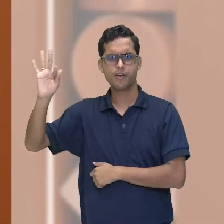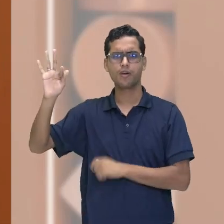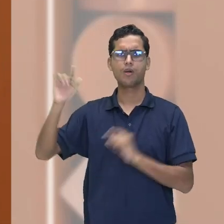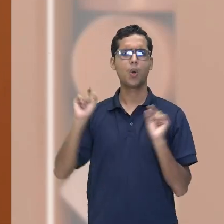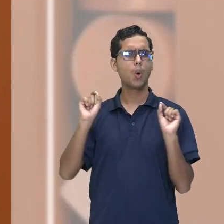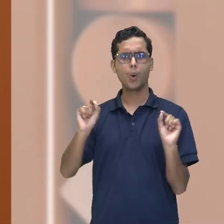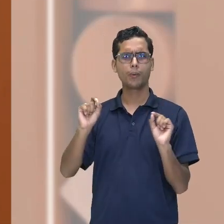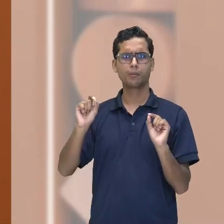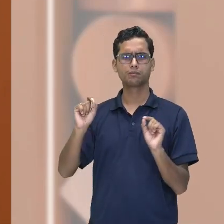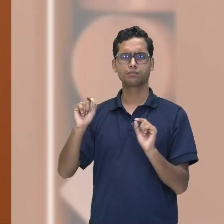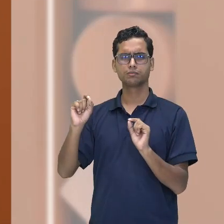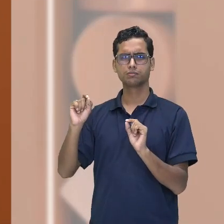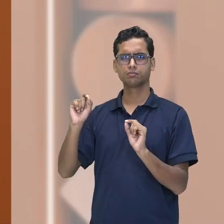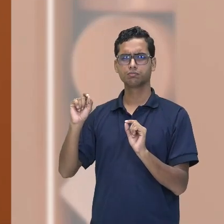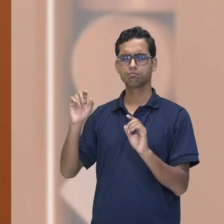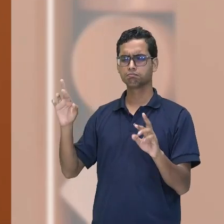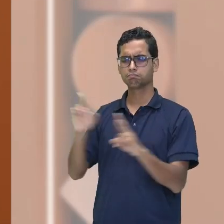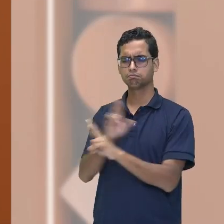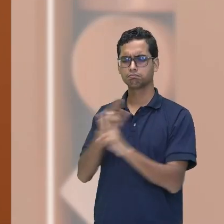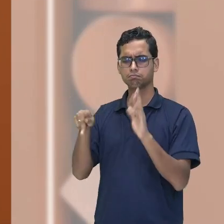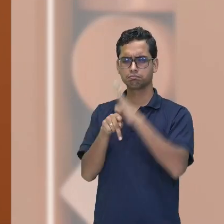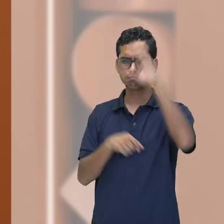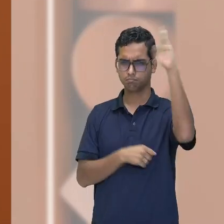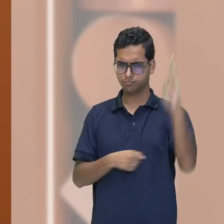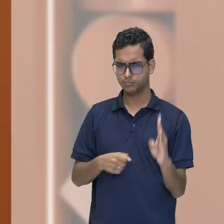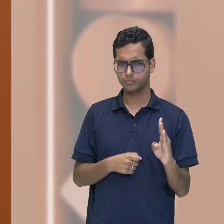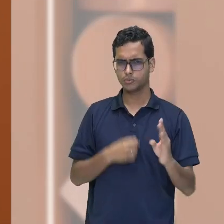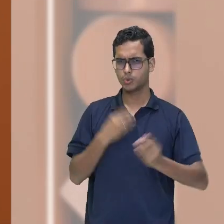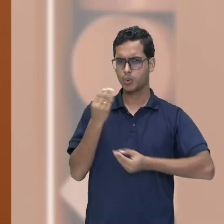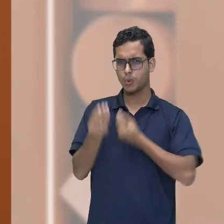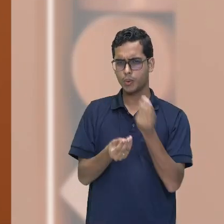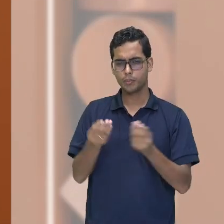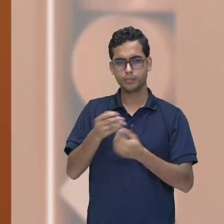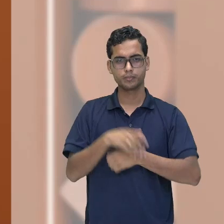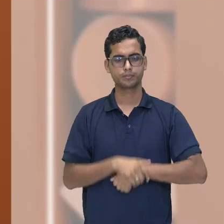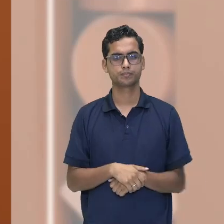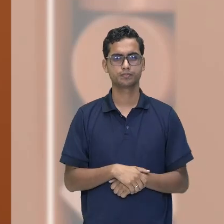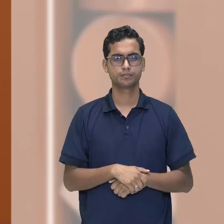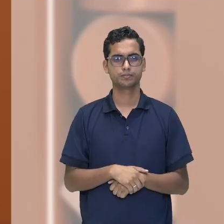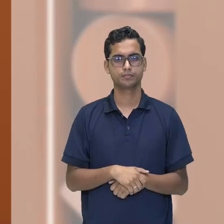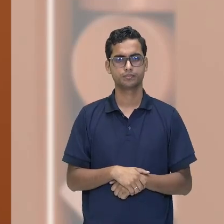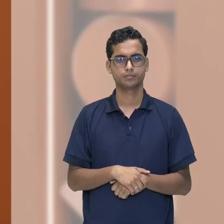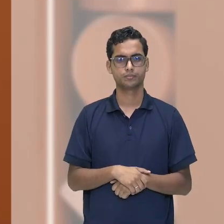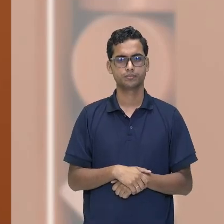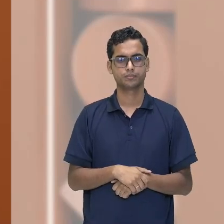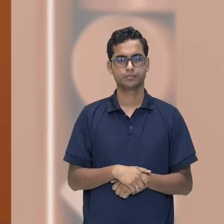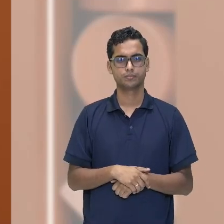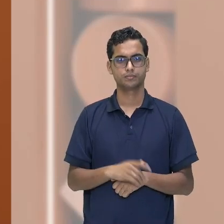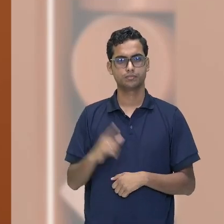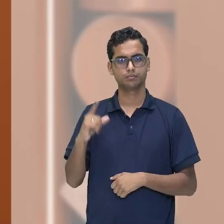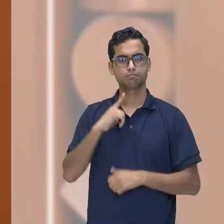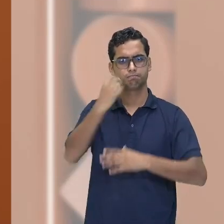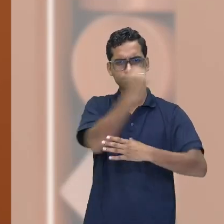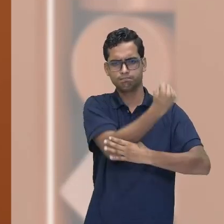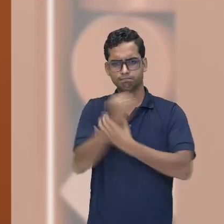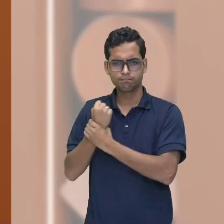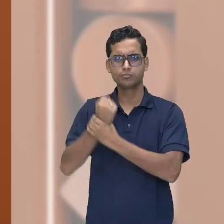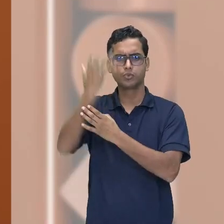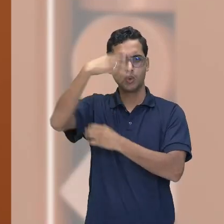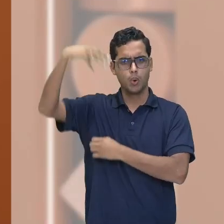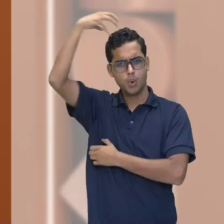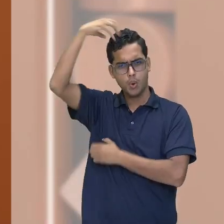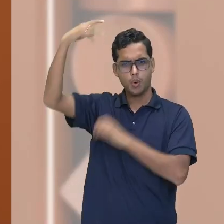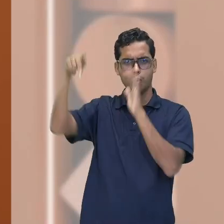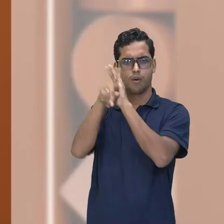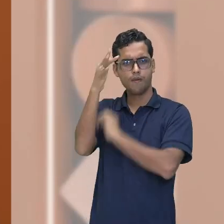ver com a história do Brasil? Vamos pensar dessa forma, uma vez que nós tivemos ali o absolutismo monárquico deposto da França, passou